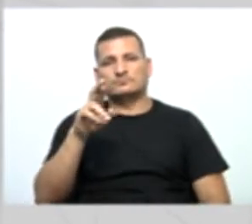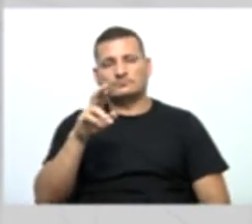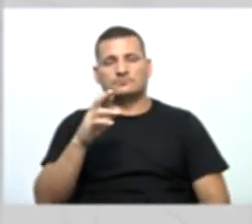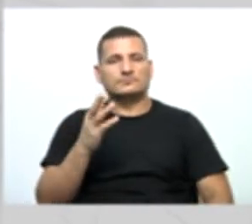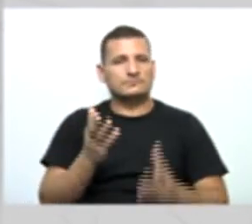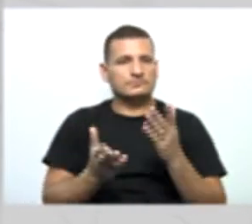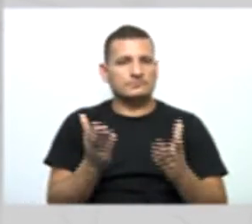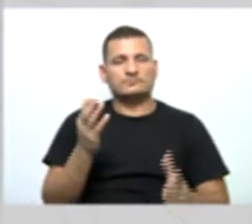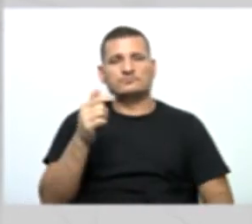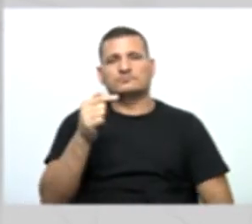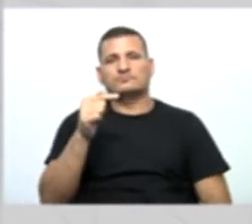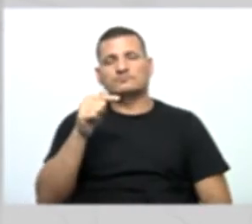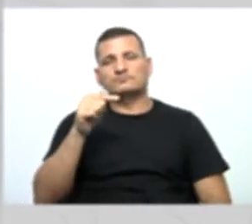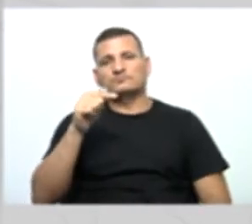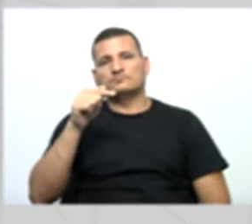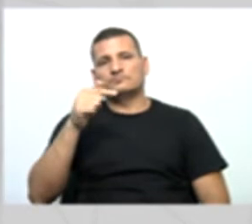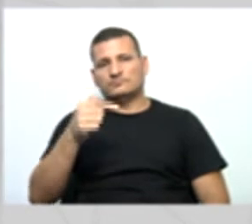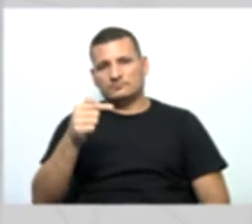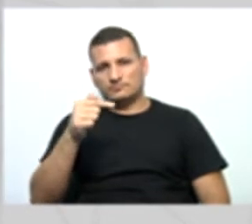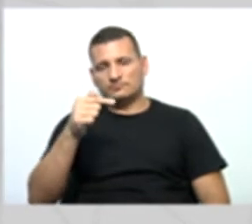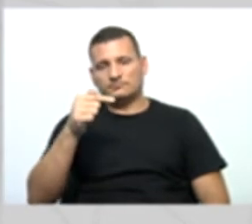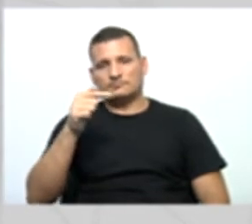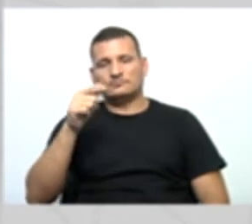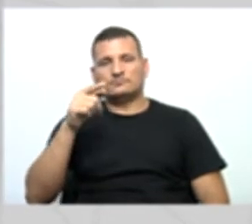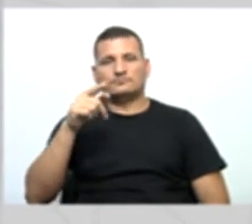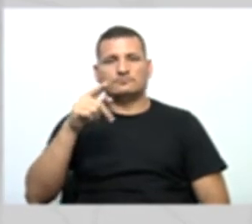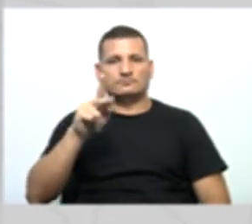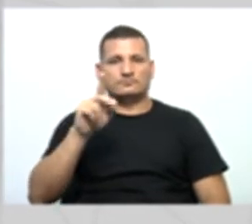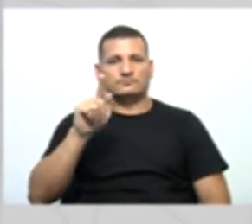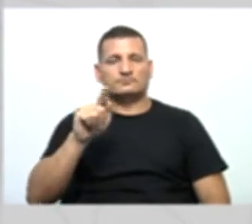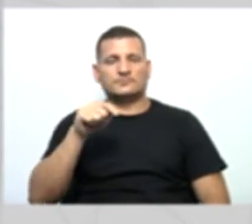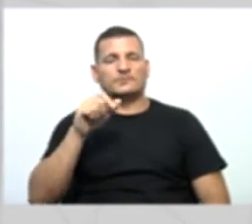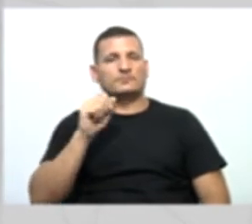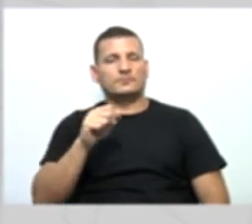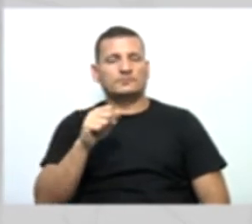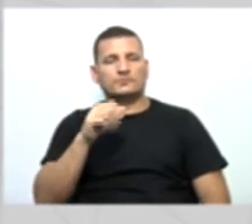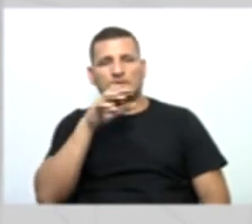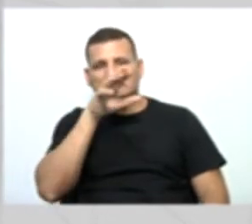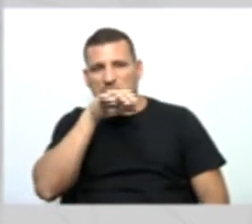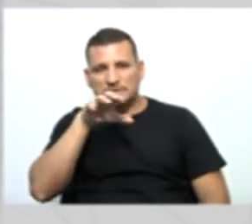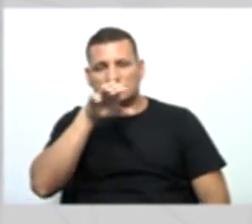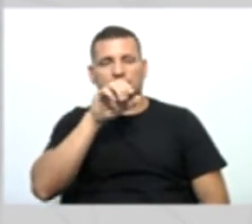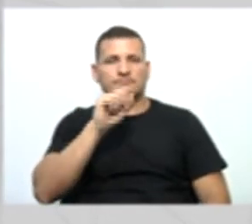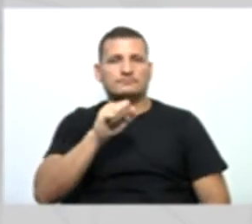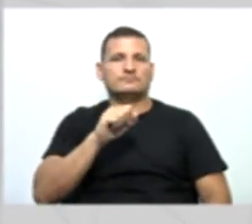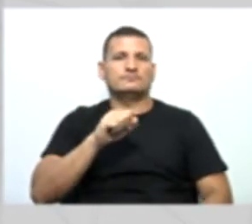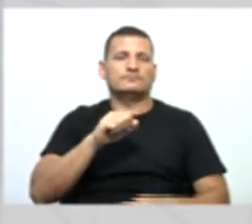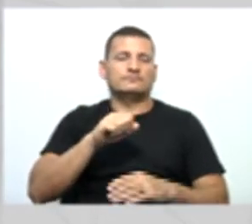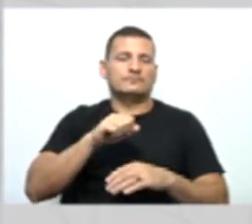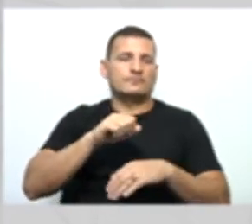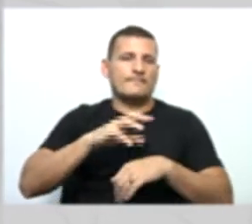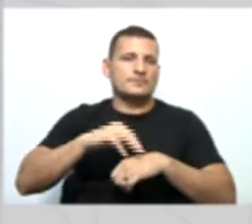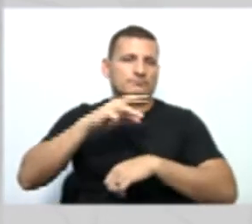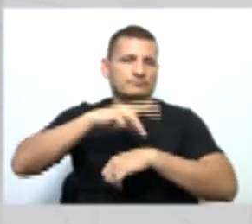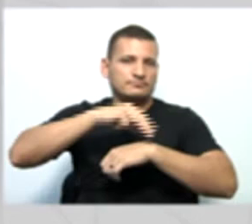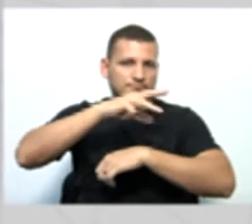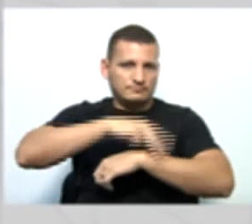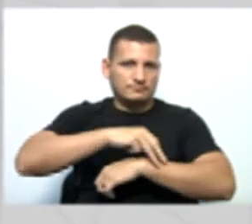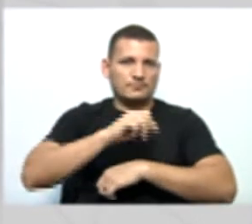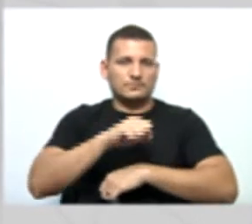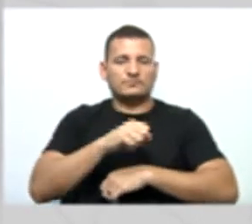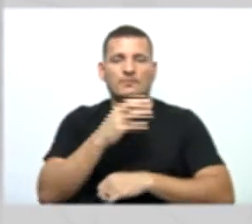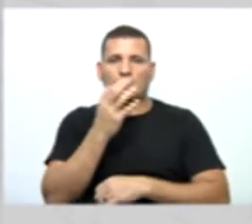quilos. E ele pode latir, pular e comer. Vou criar mais um objeto cachorro a partir